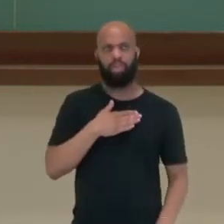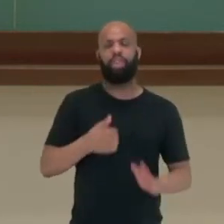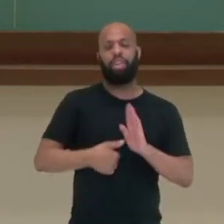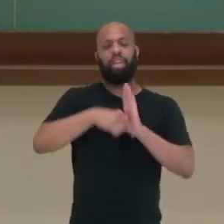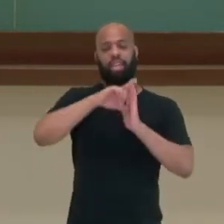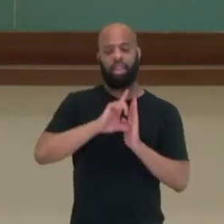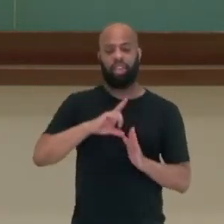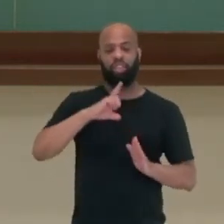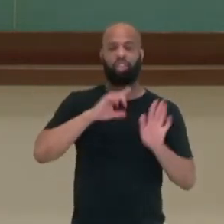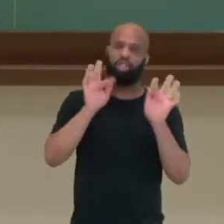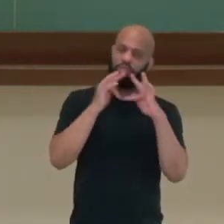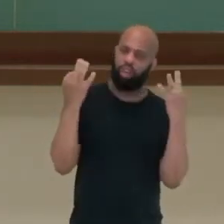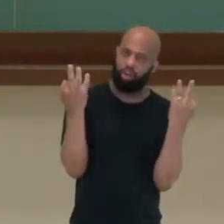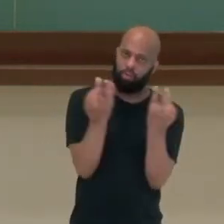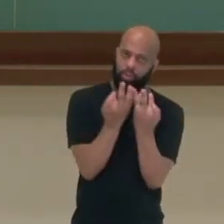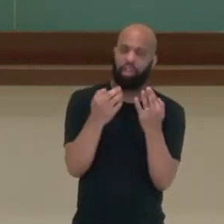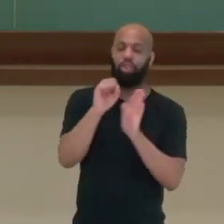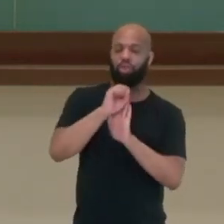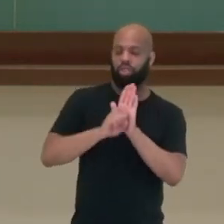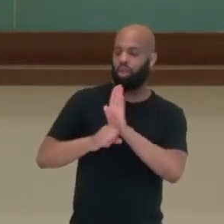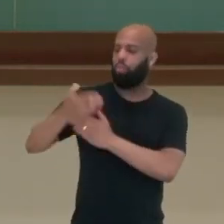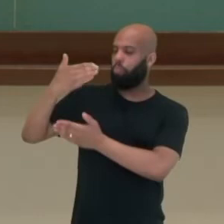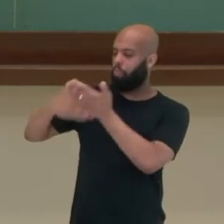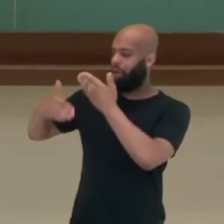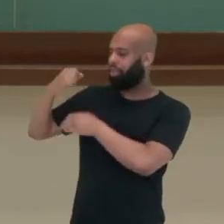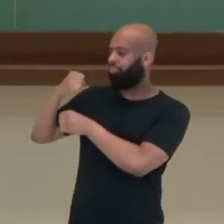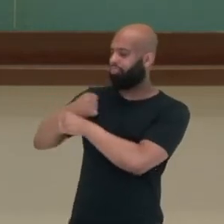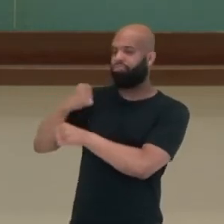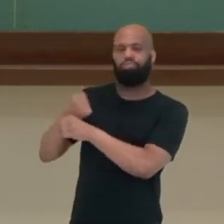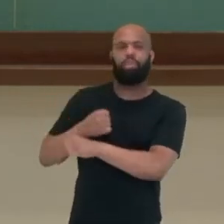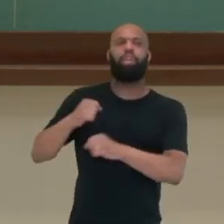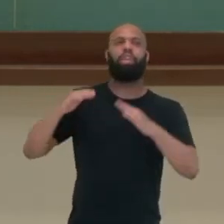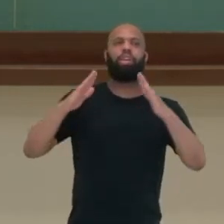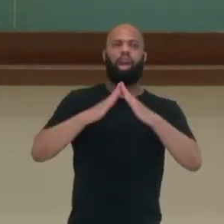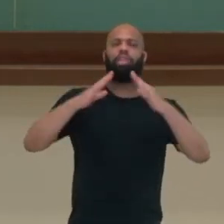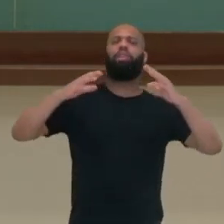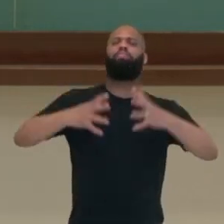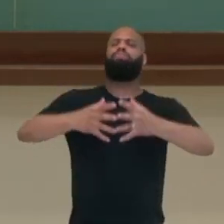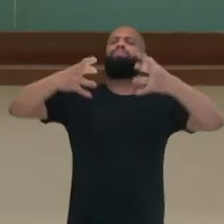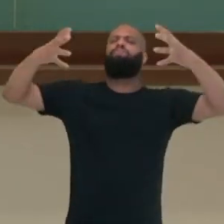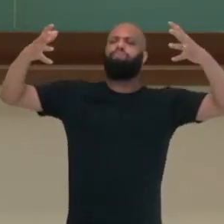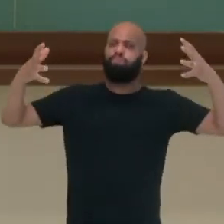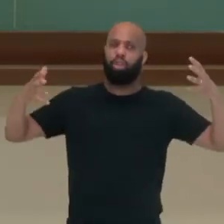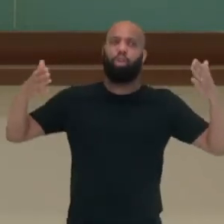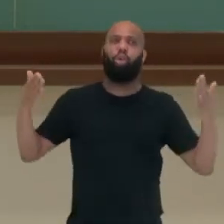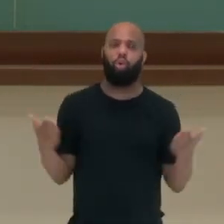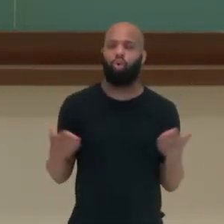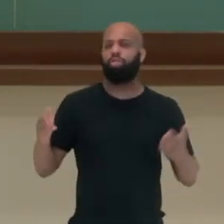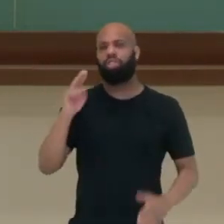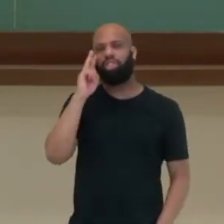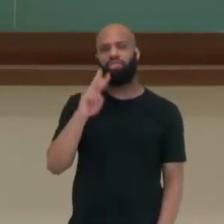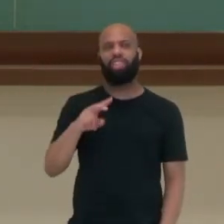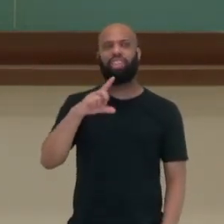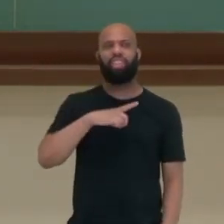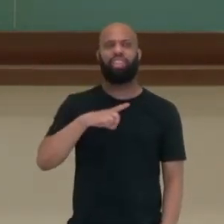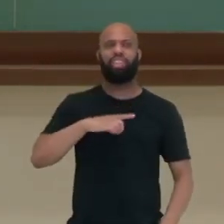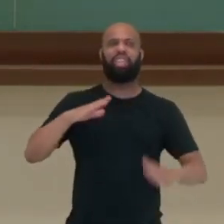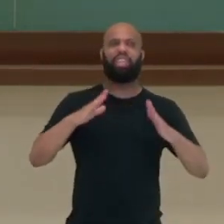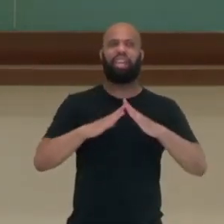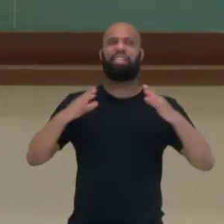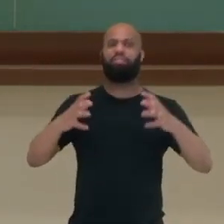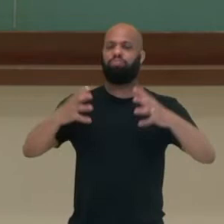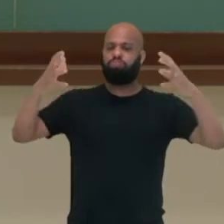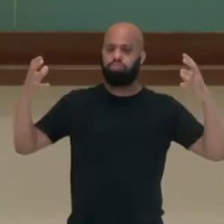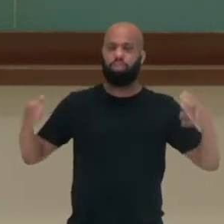Antigamente, as famílias nos séculos passados construíam aqueles casarões, não é mesmo? E aí hoje a gente olha para aqueles casarões e fala,